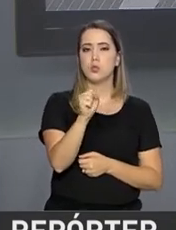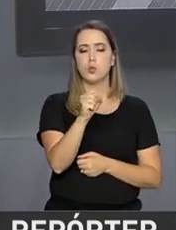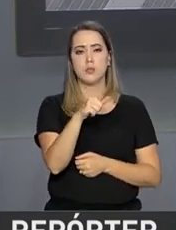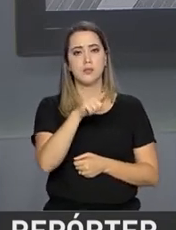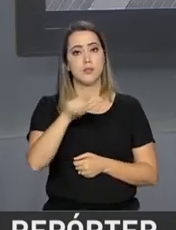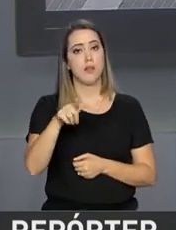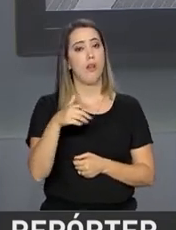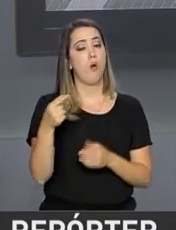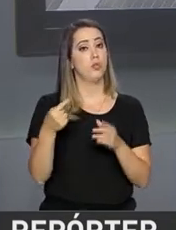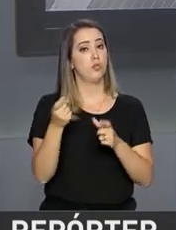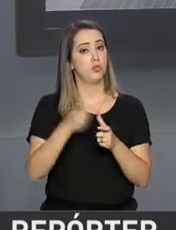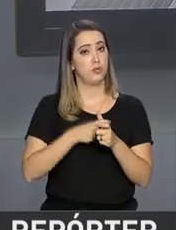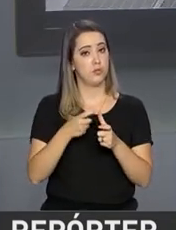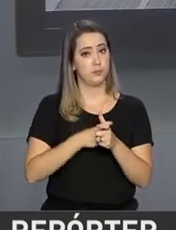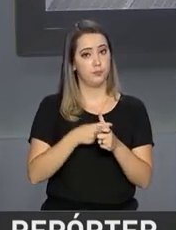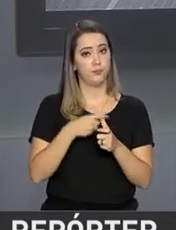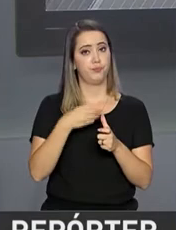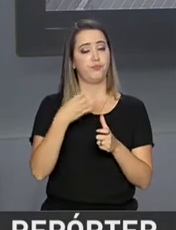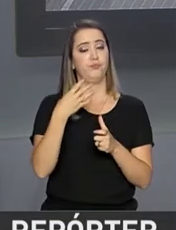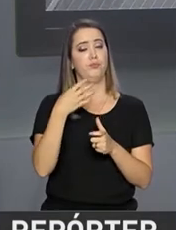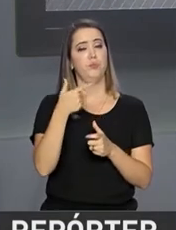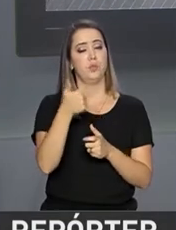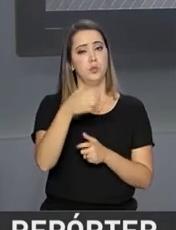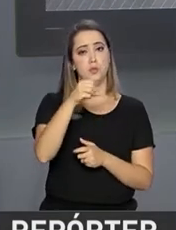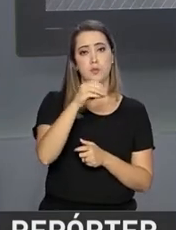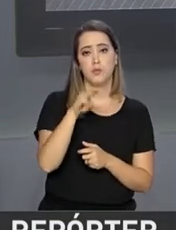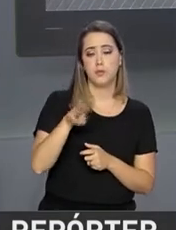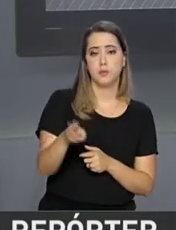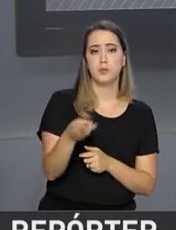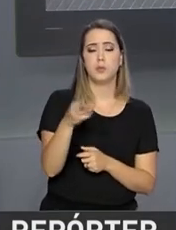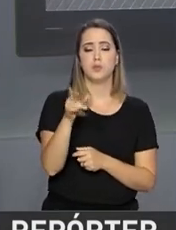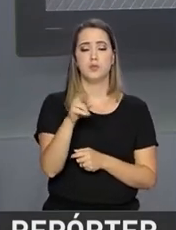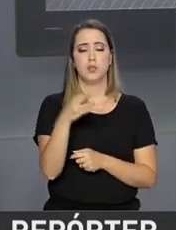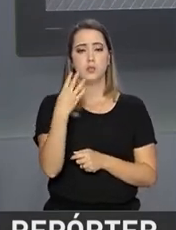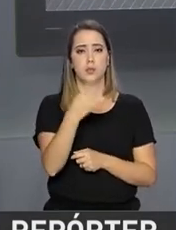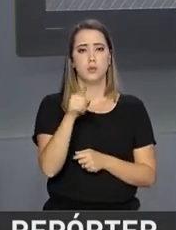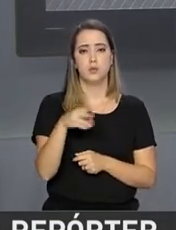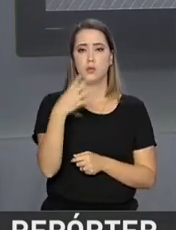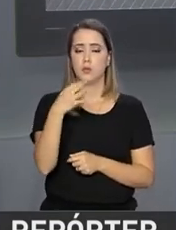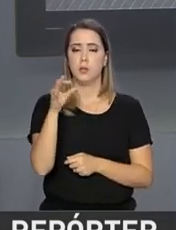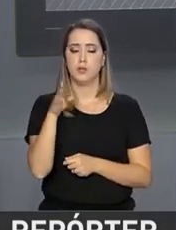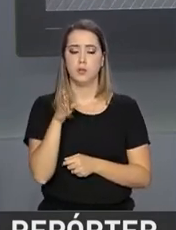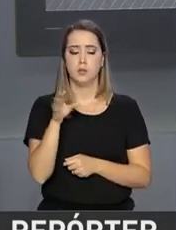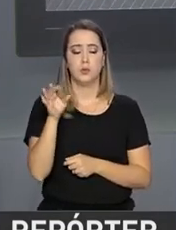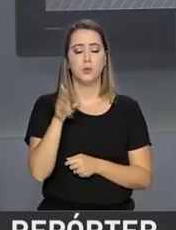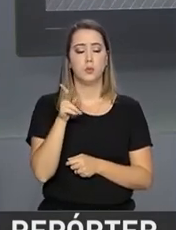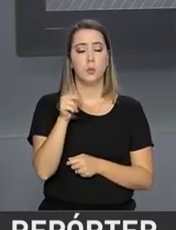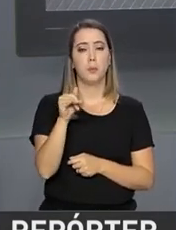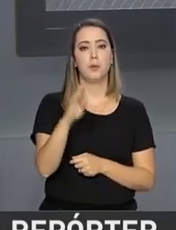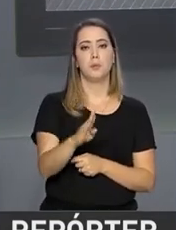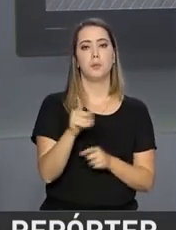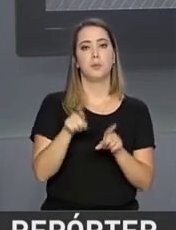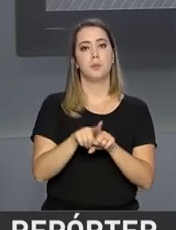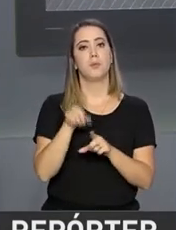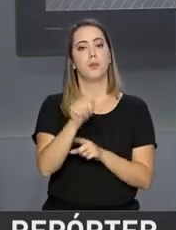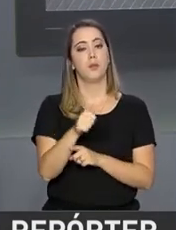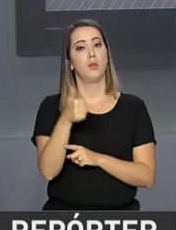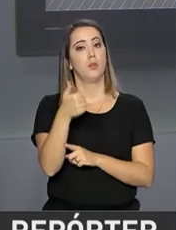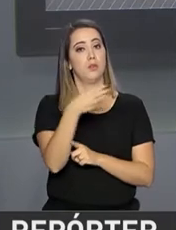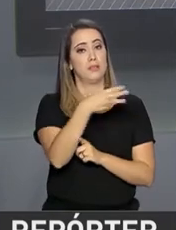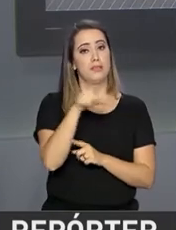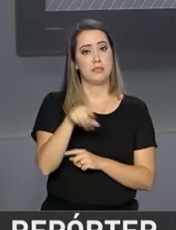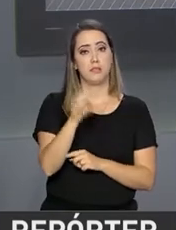representa 4,4 por cento do pib produto interno bruto que é a soma de toda a riqueza produzida pelo país o resultado é